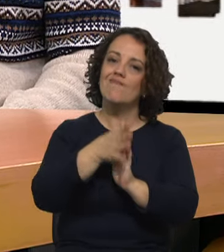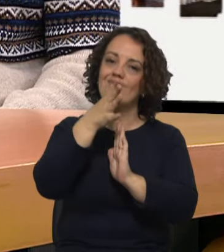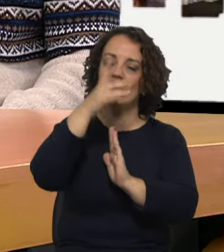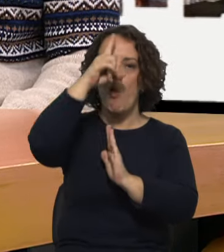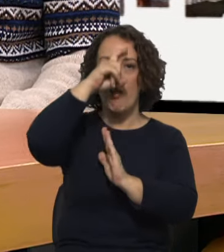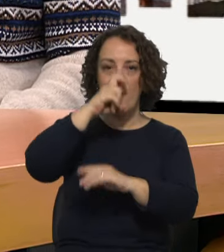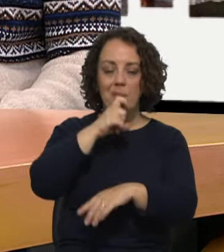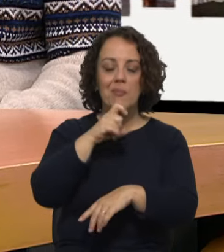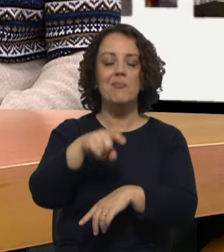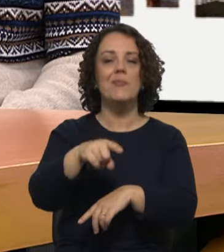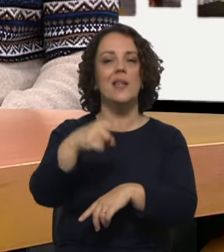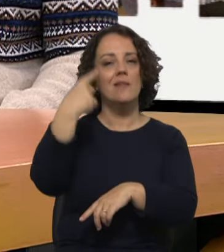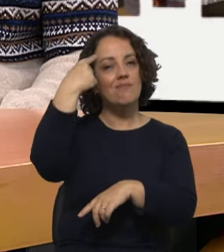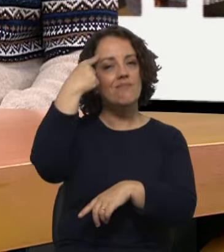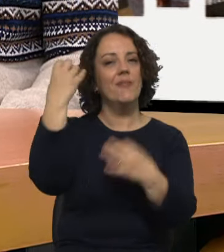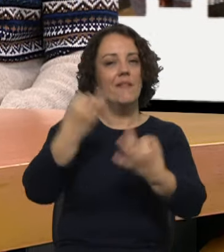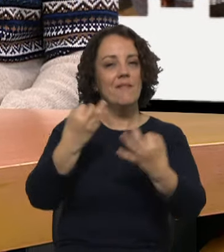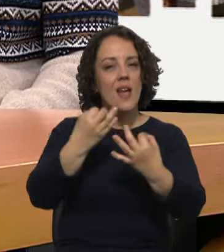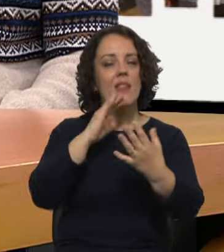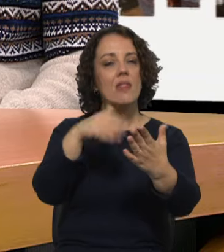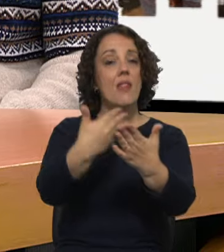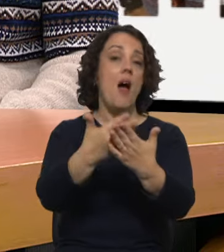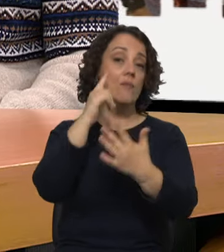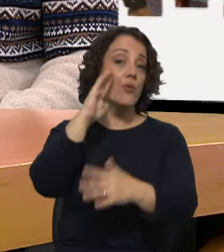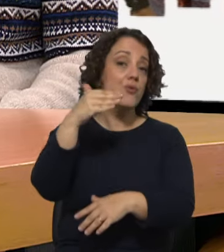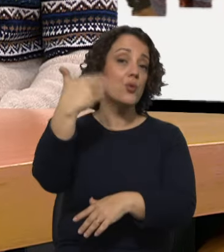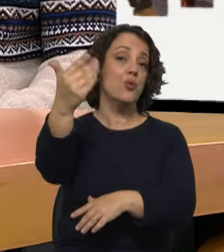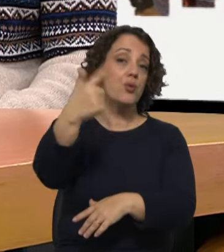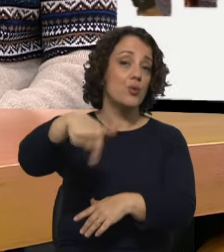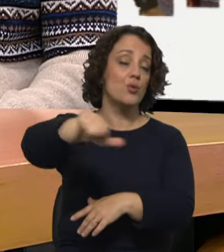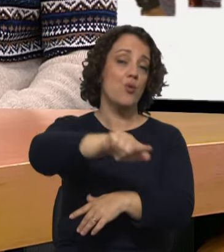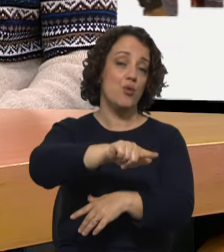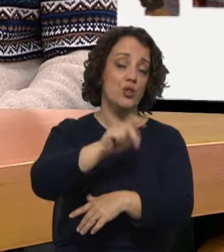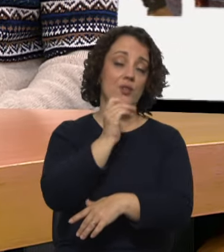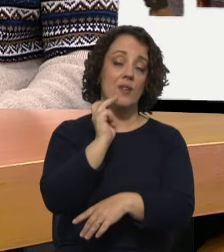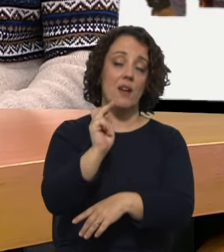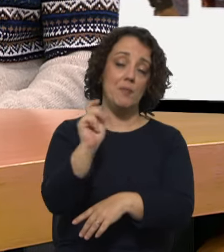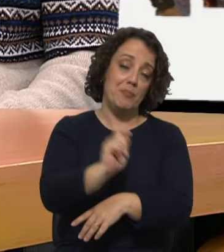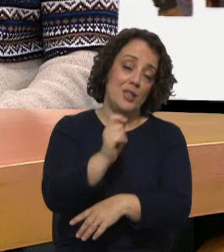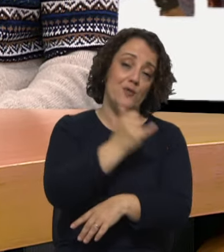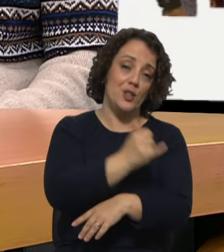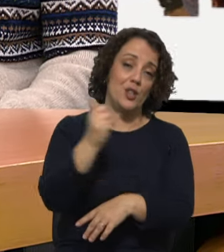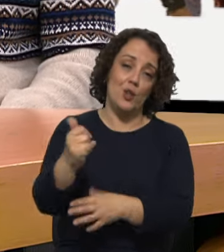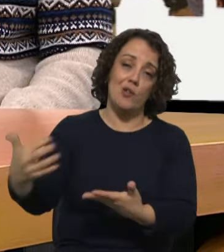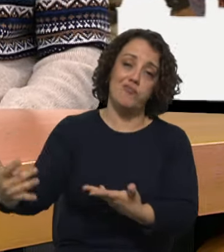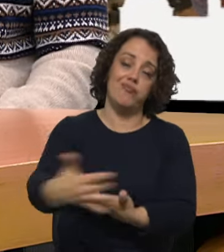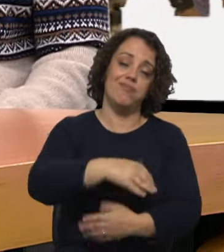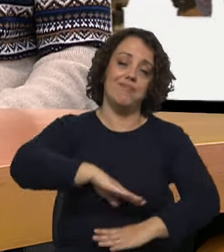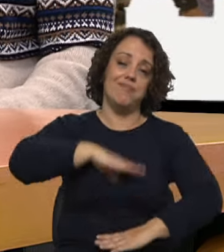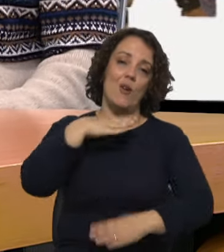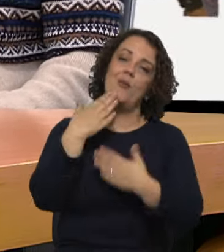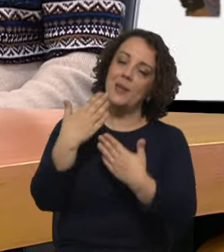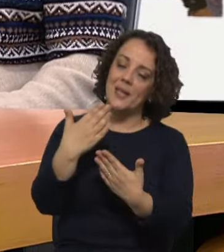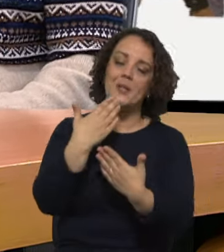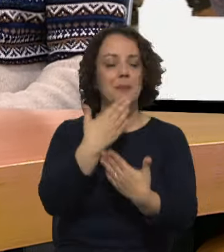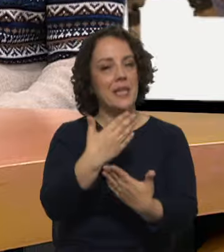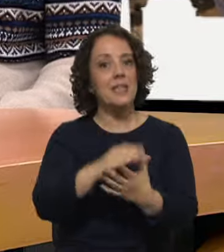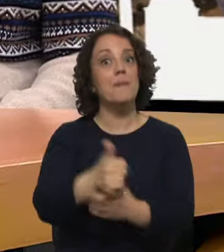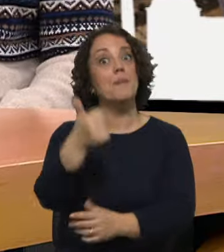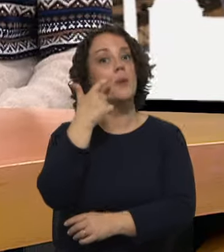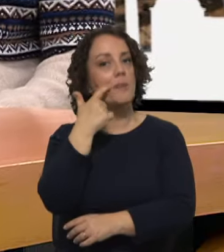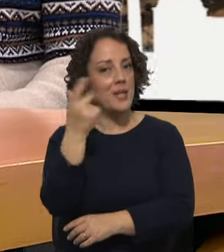vivenciar e a colocar também para o futuro aquilo que recolheram durante estes 22 meses da vossa vida Muitíssimo obrigada obrigada obrigada e boa